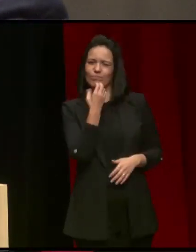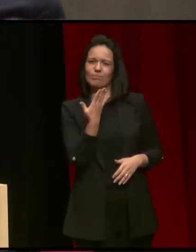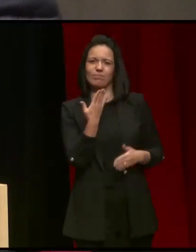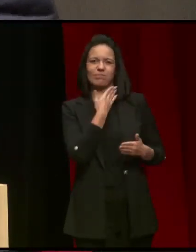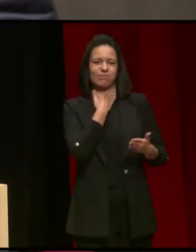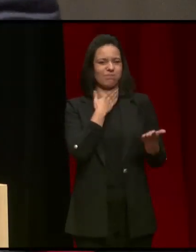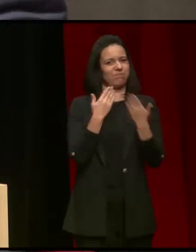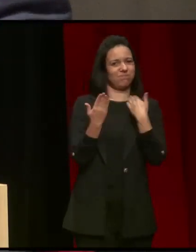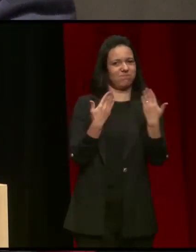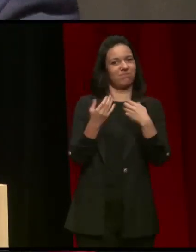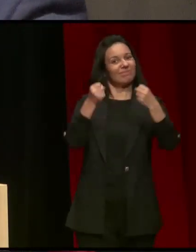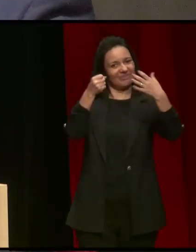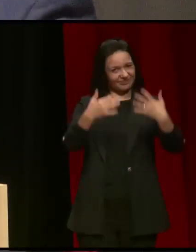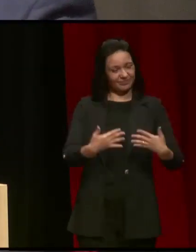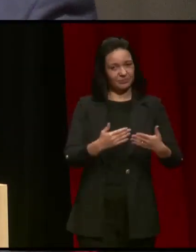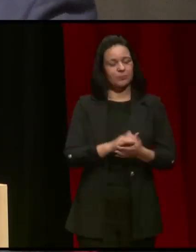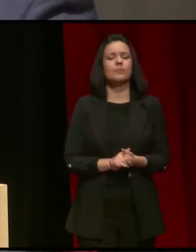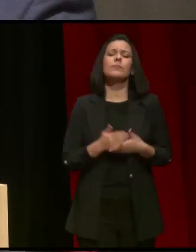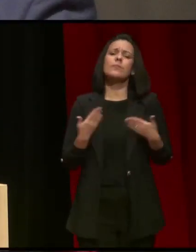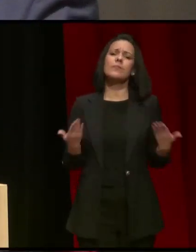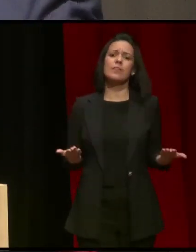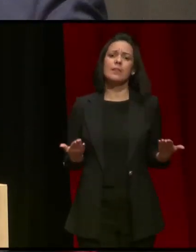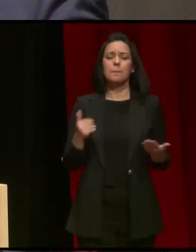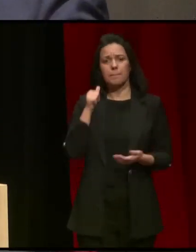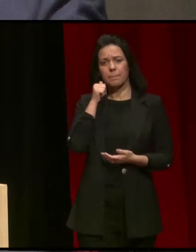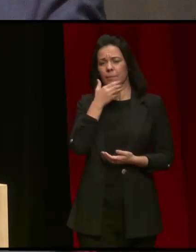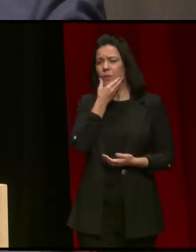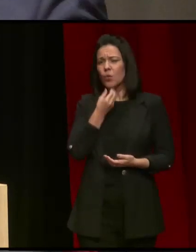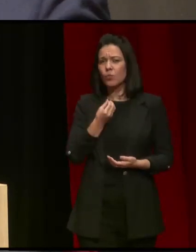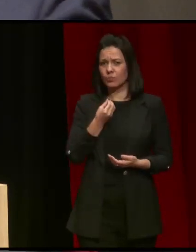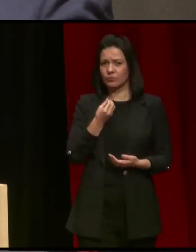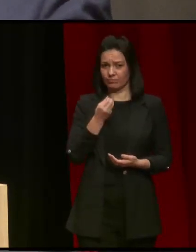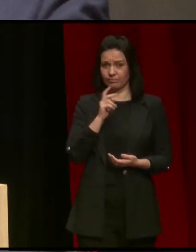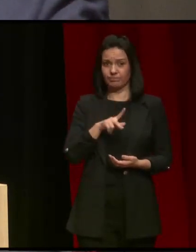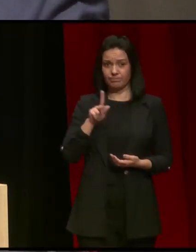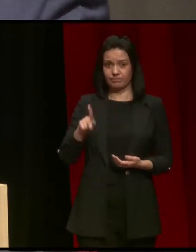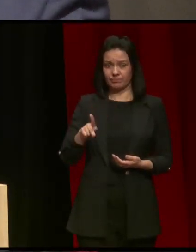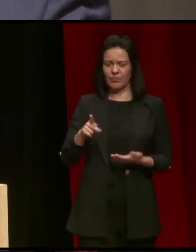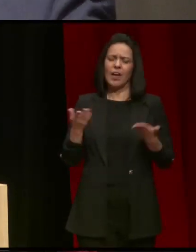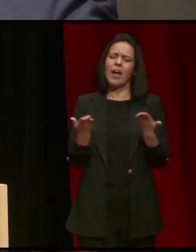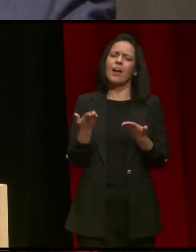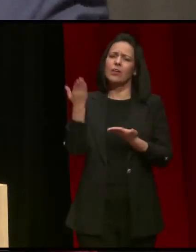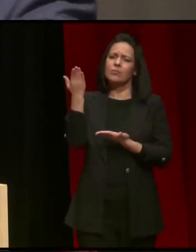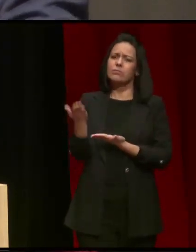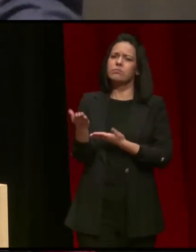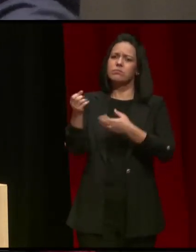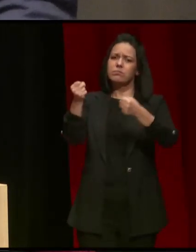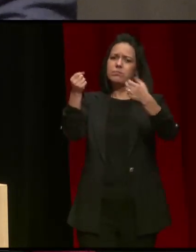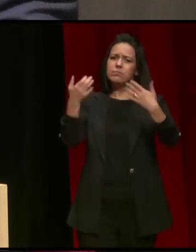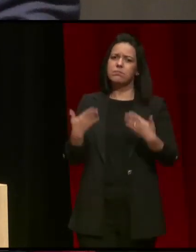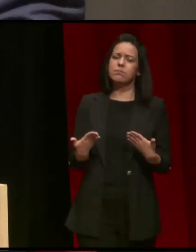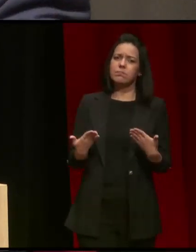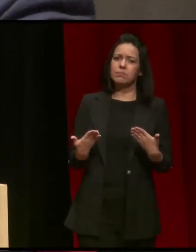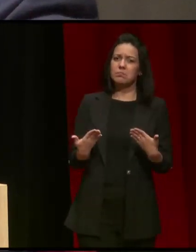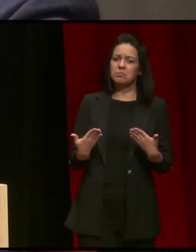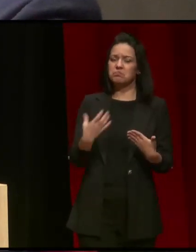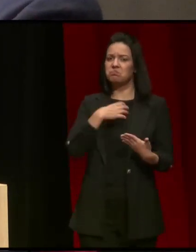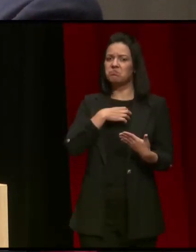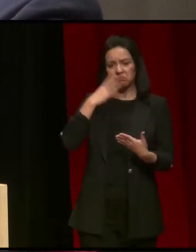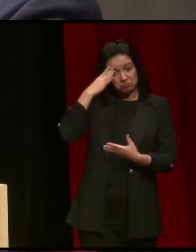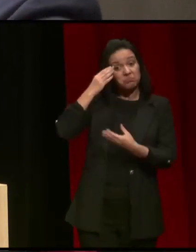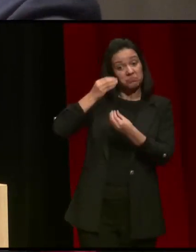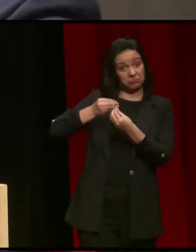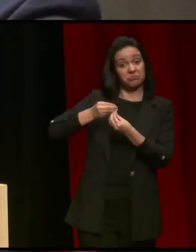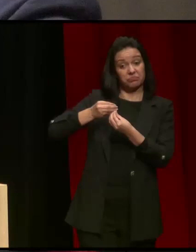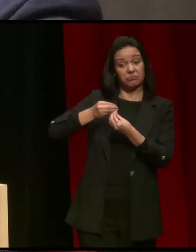para a gente falar aqui. A professora Eni Kinderman, a gente queria ouvir um pouquinho aí, de maneira